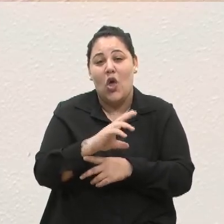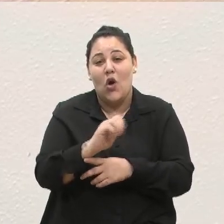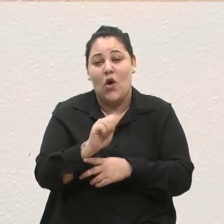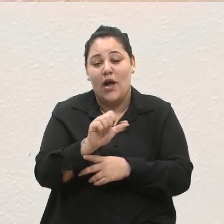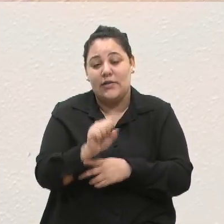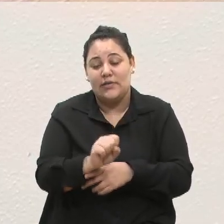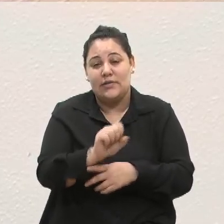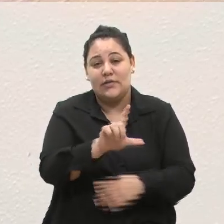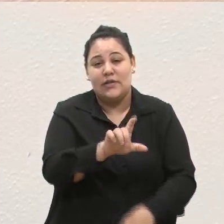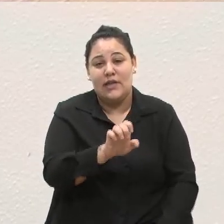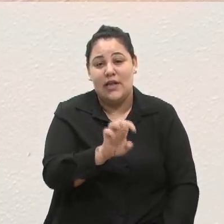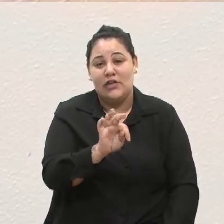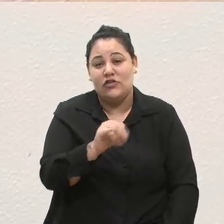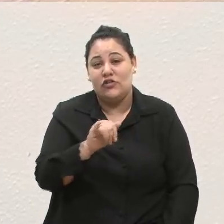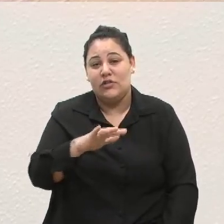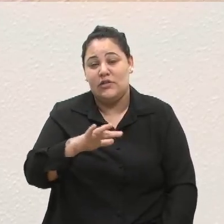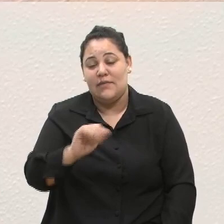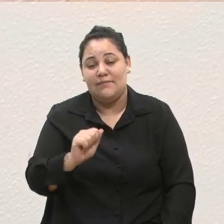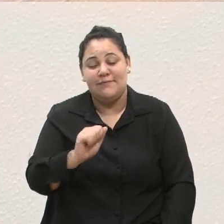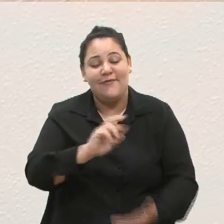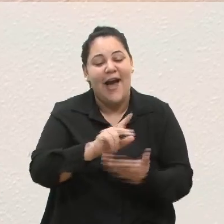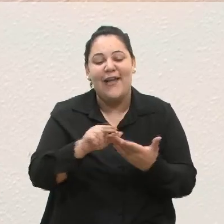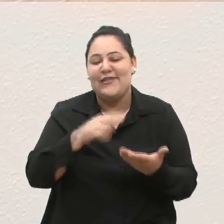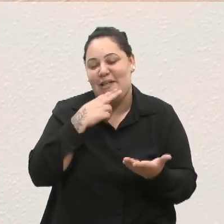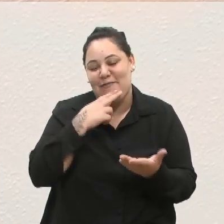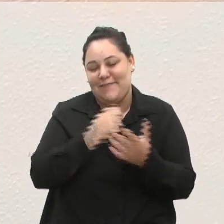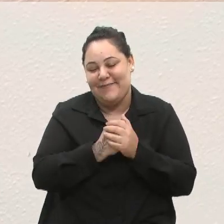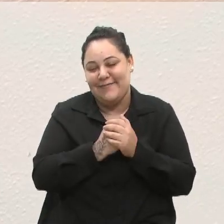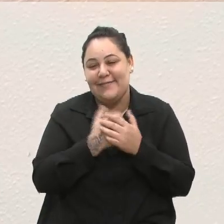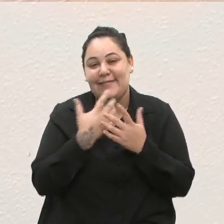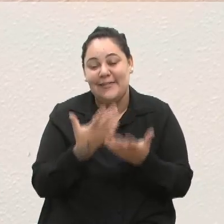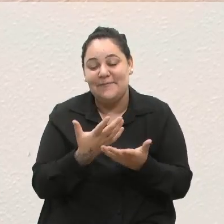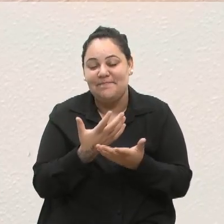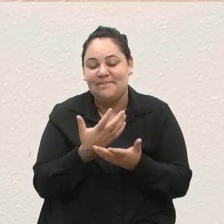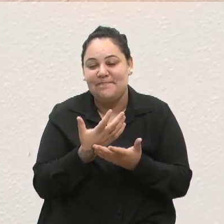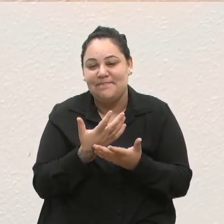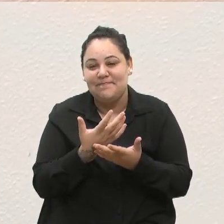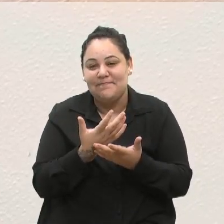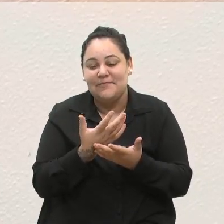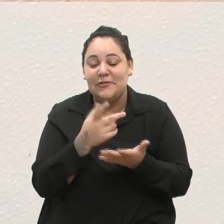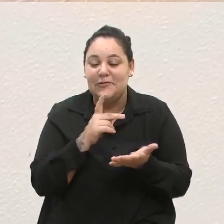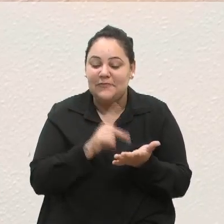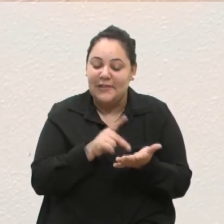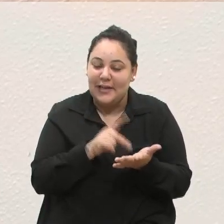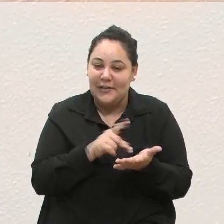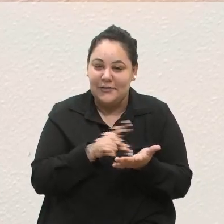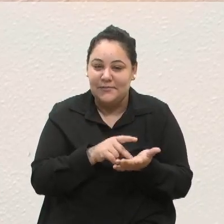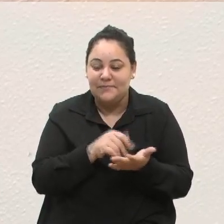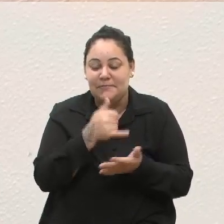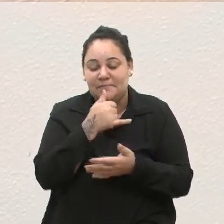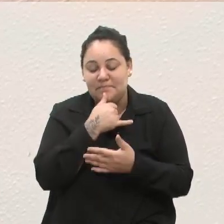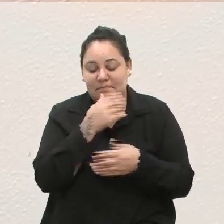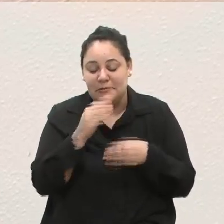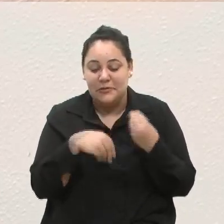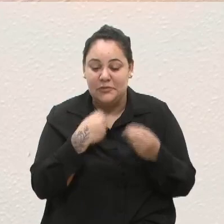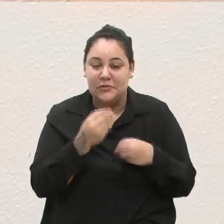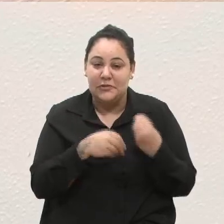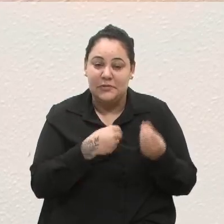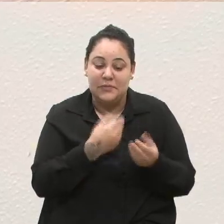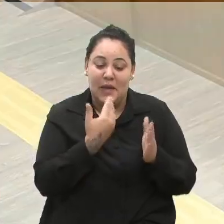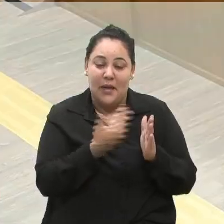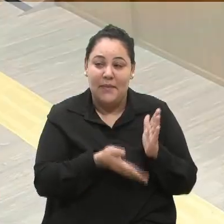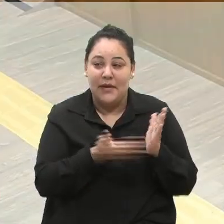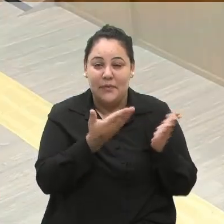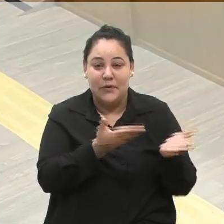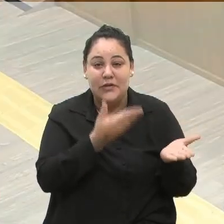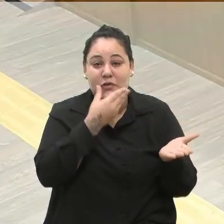Letícia La Rosa. Nossas sinceras condolências pela perda irreparável deste grande homem público e pai de família. Muito obrigado,